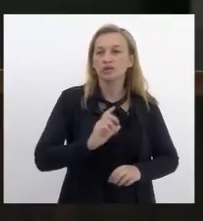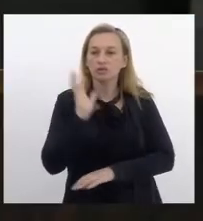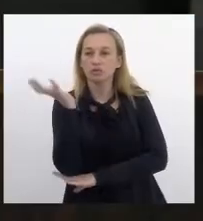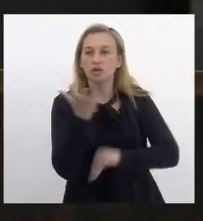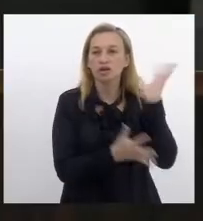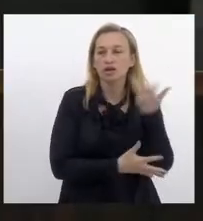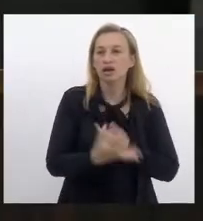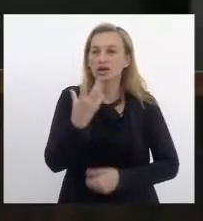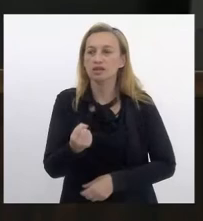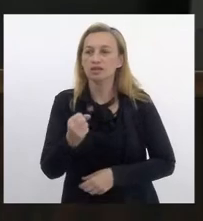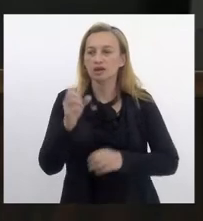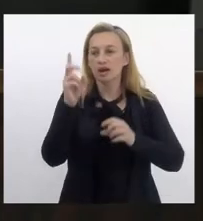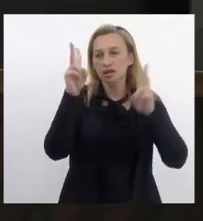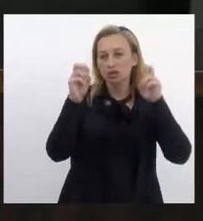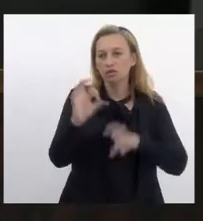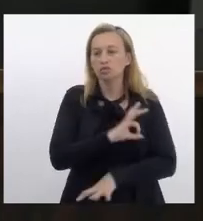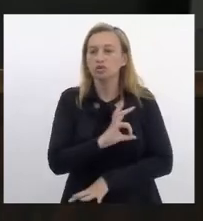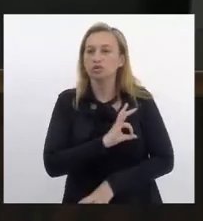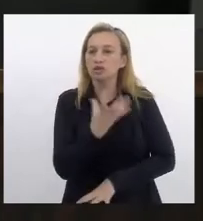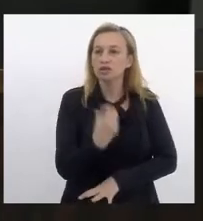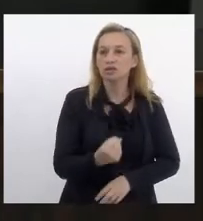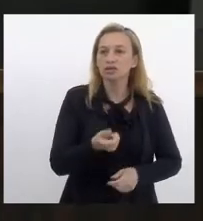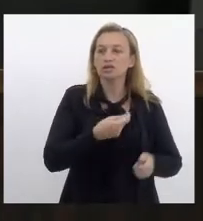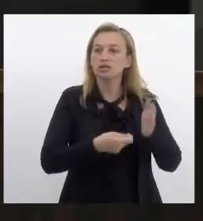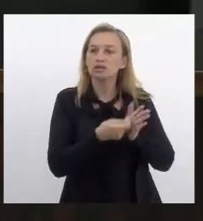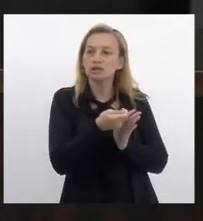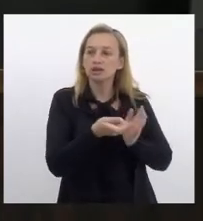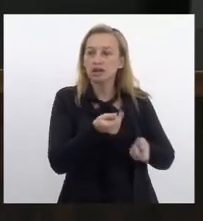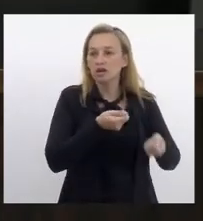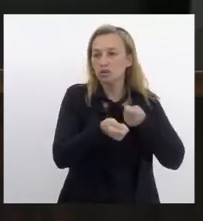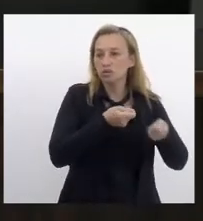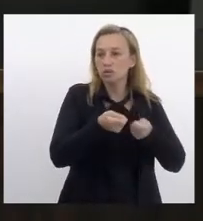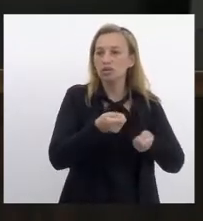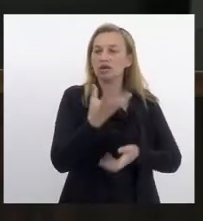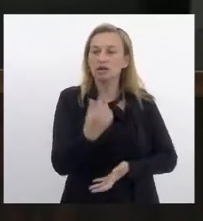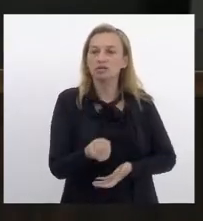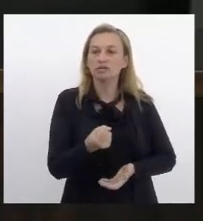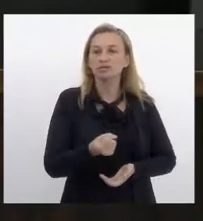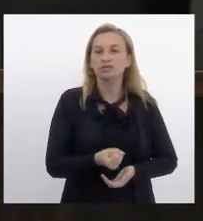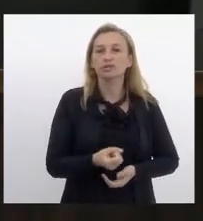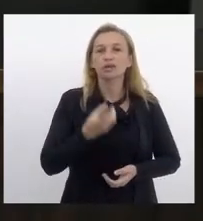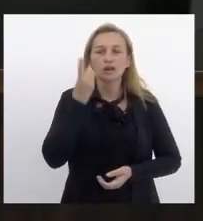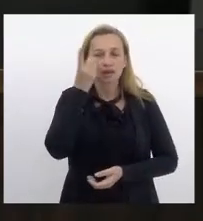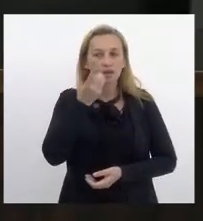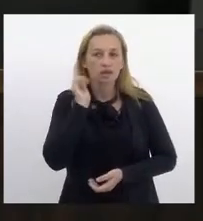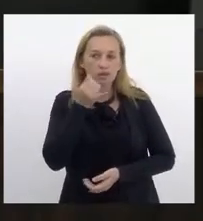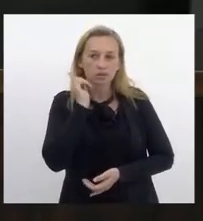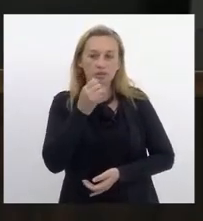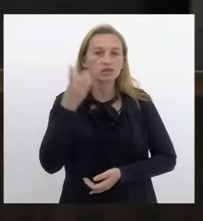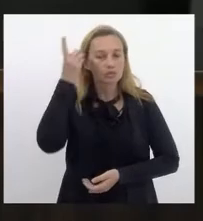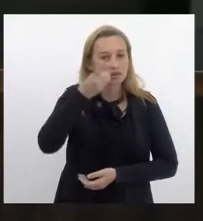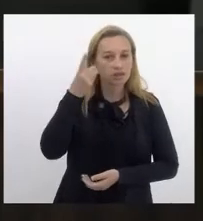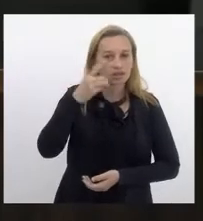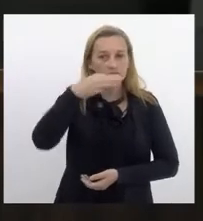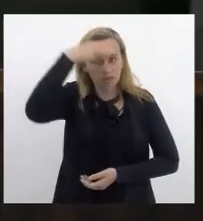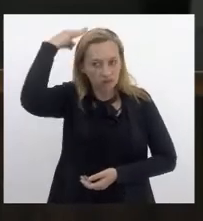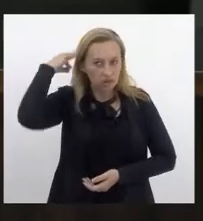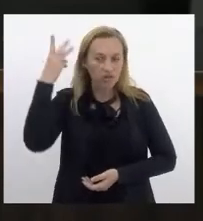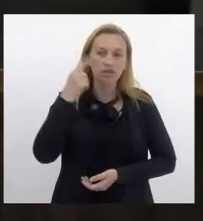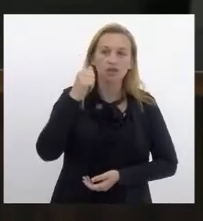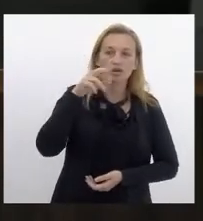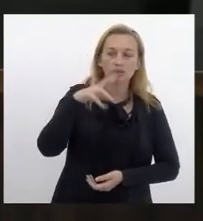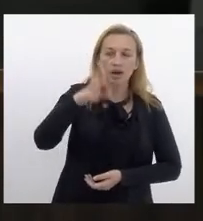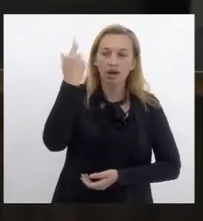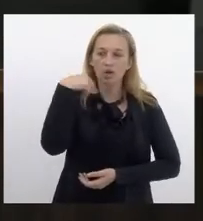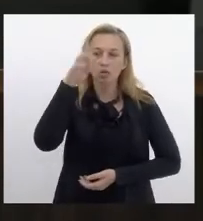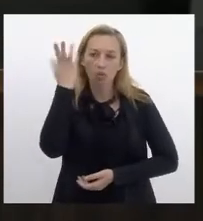pública, ação de polícia favorável, de orçamento, finanças, fiscalização financeira e controle favorável. Relatores, deputados, Márcio Pacheco, Eliomar Coelho,